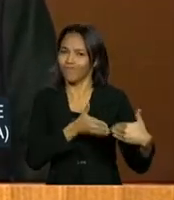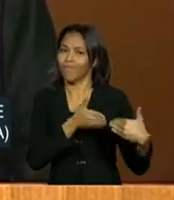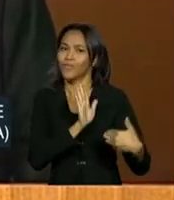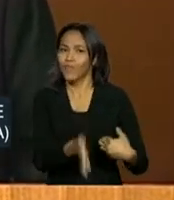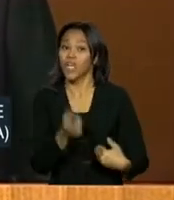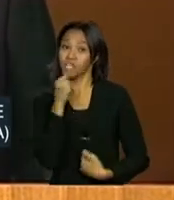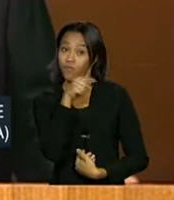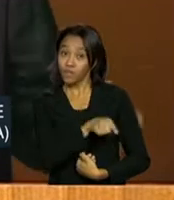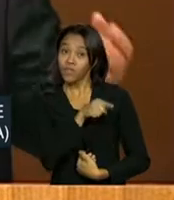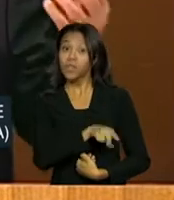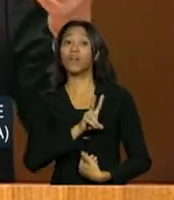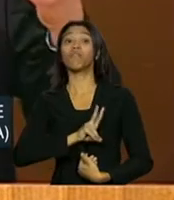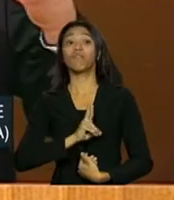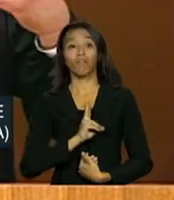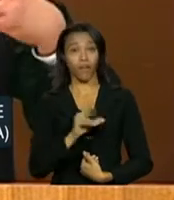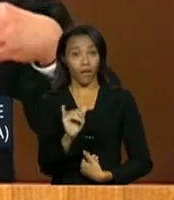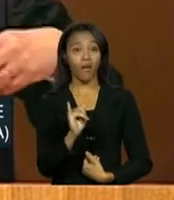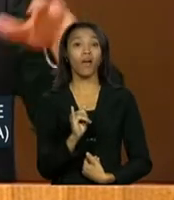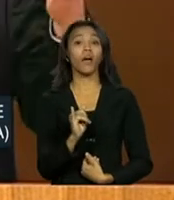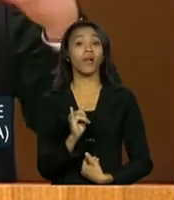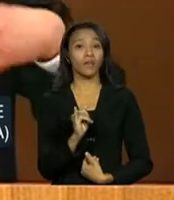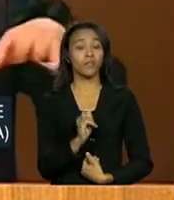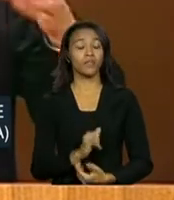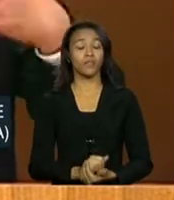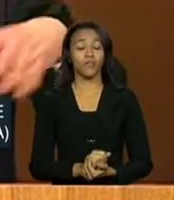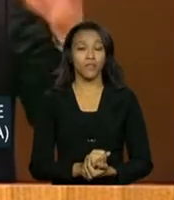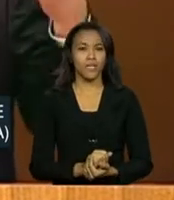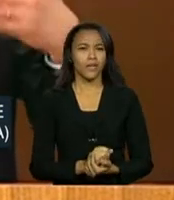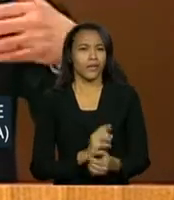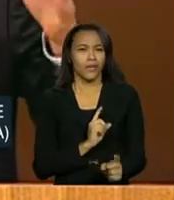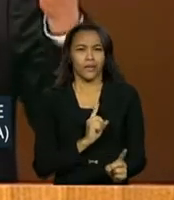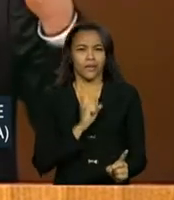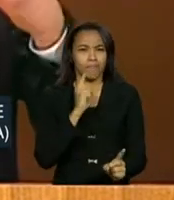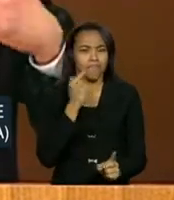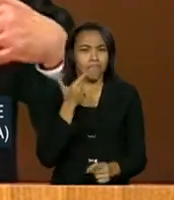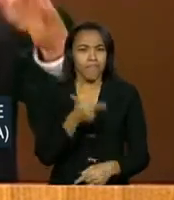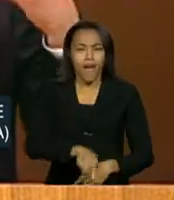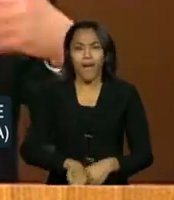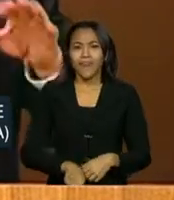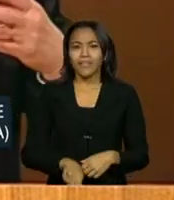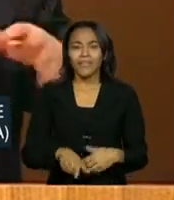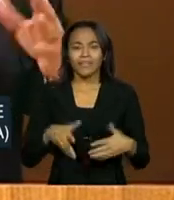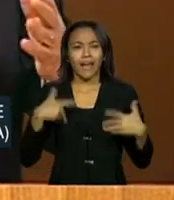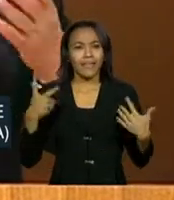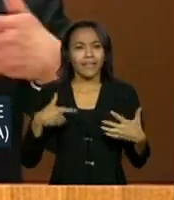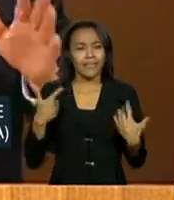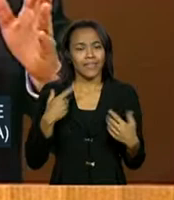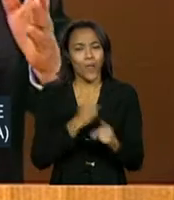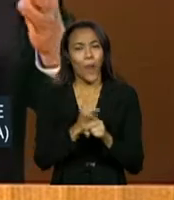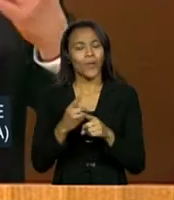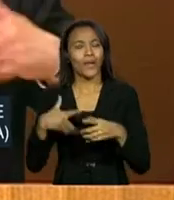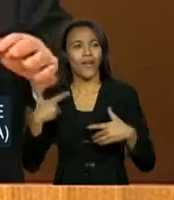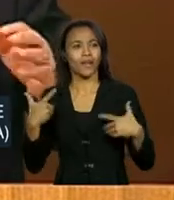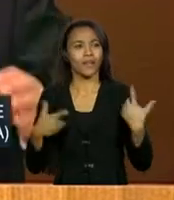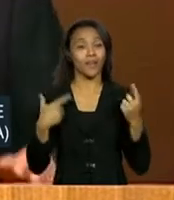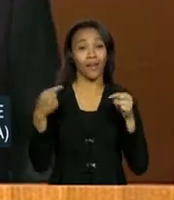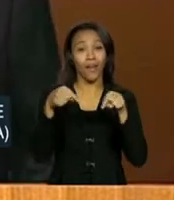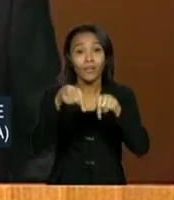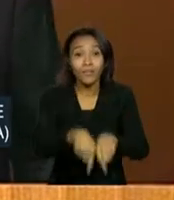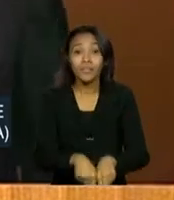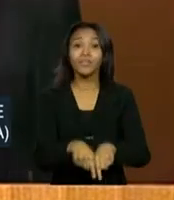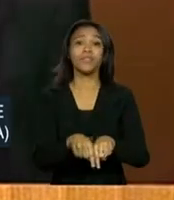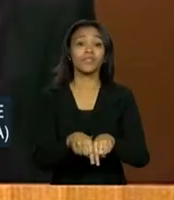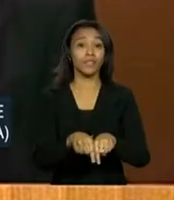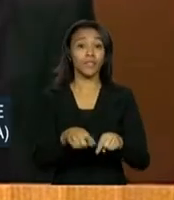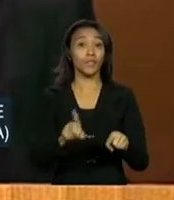que você vai se encontrar com muito mais alegria, como já até disse, aqui,